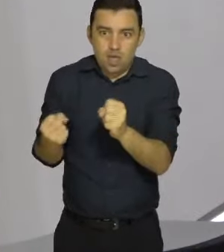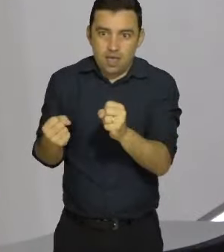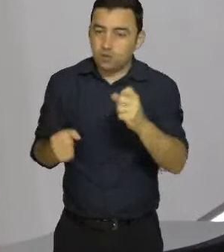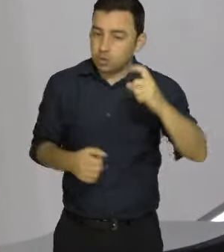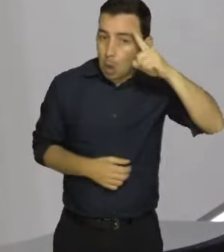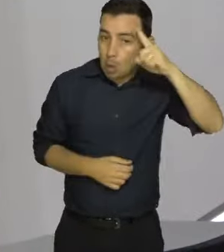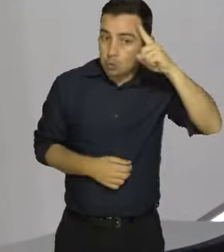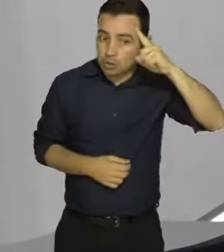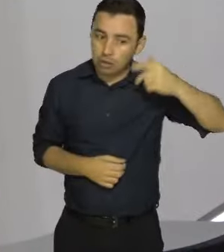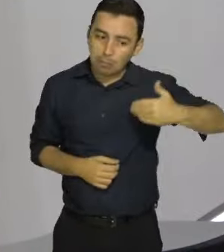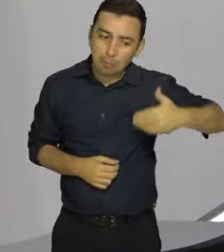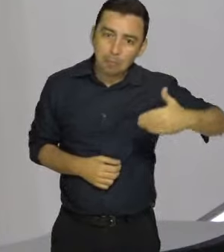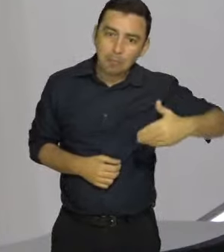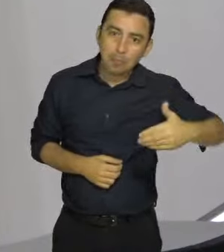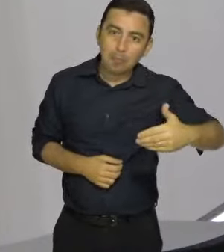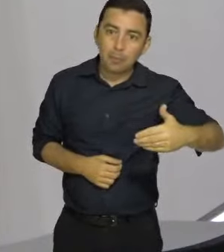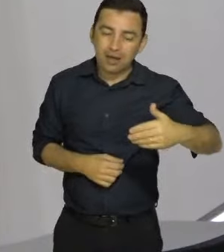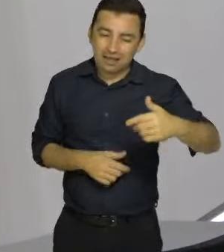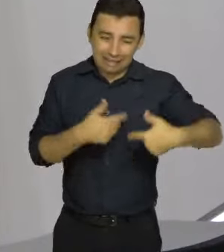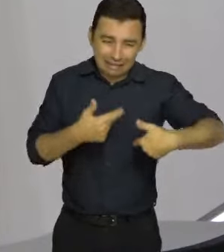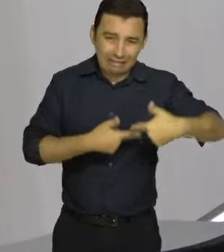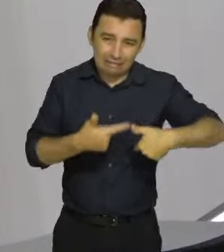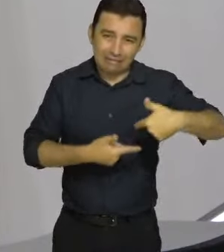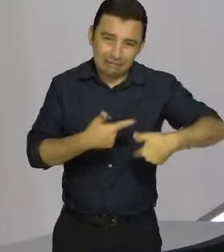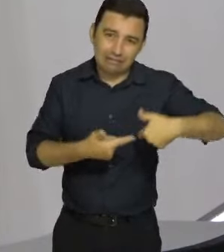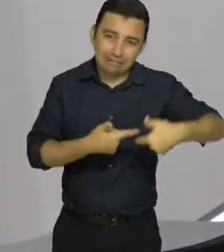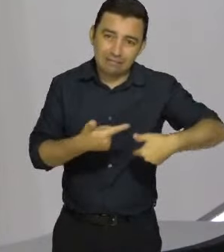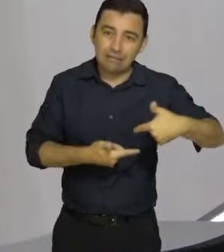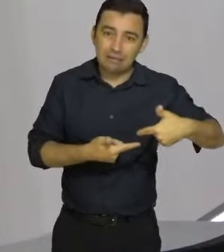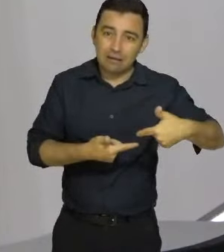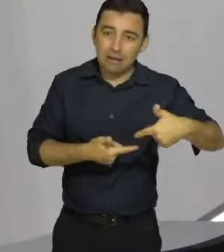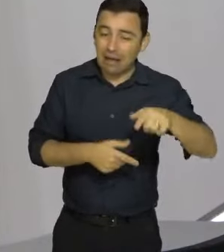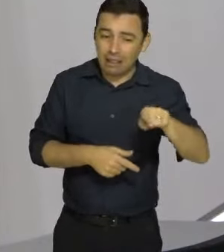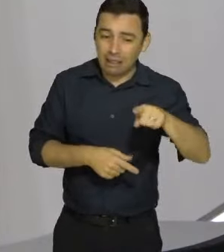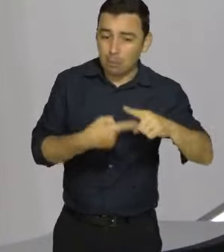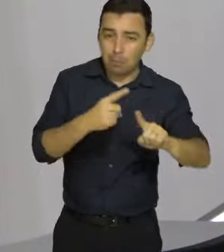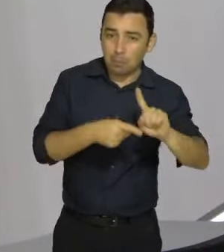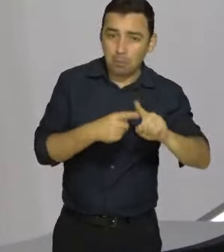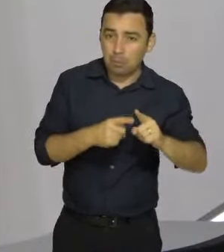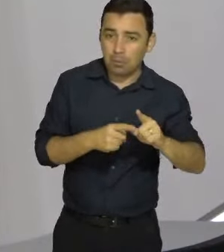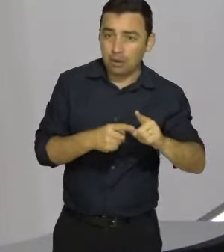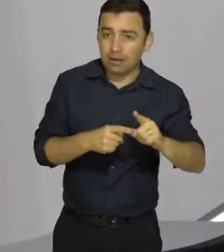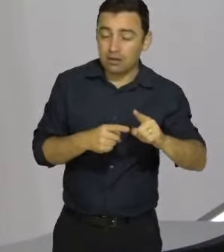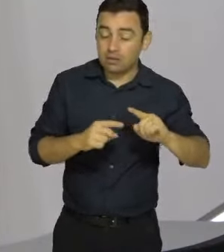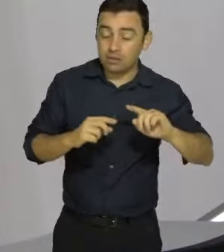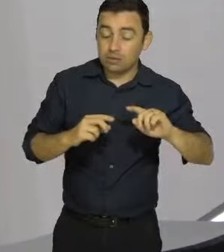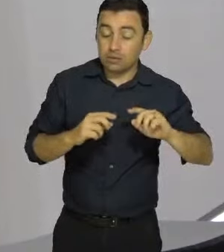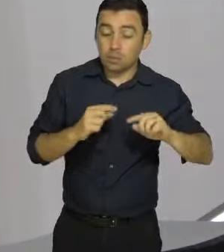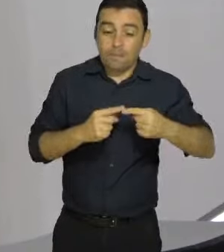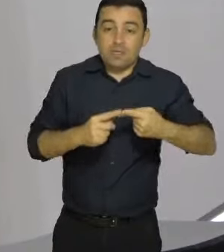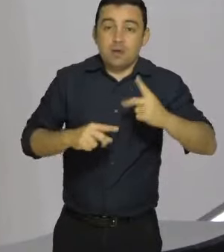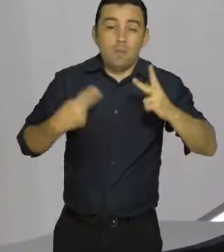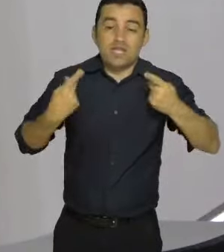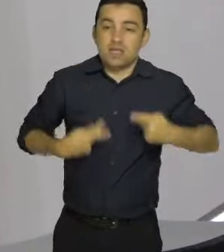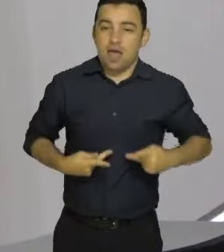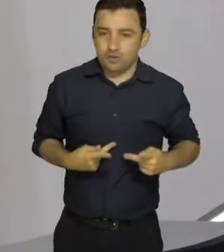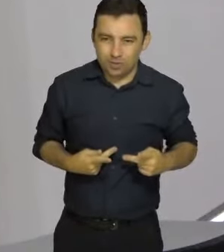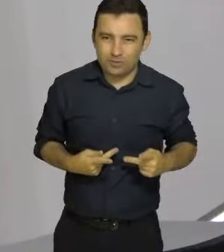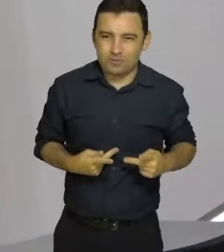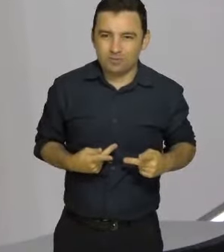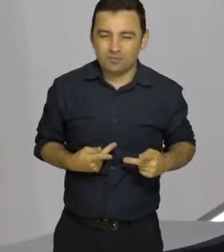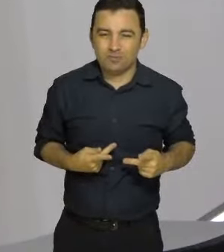em nome de uma produtividade, não dialoga com a nossa humanidade.